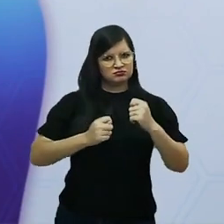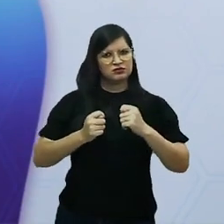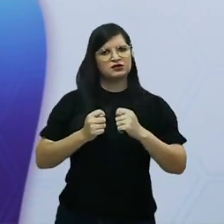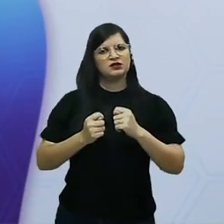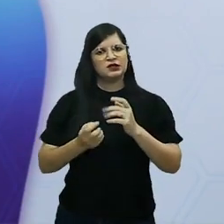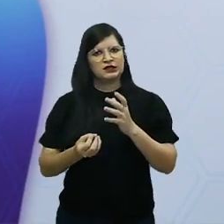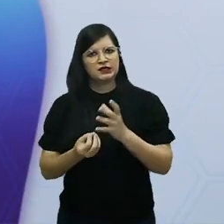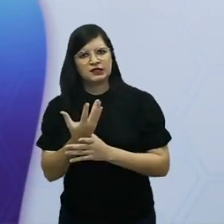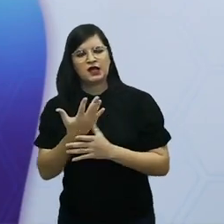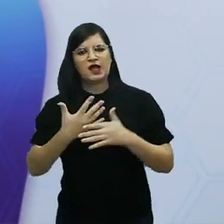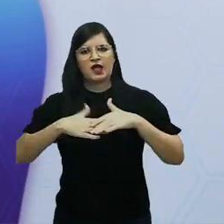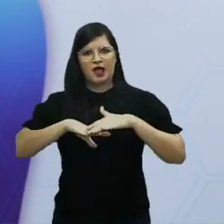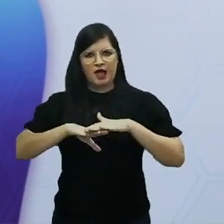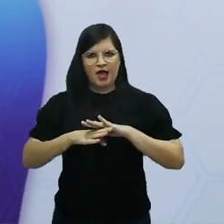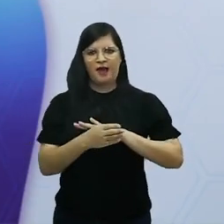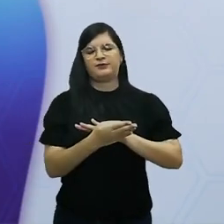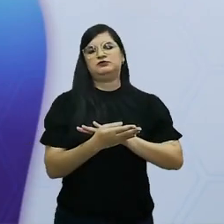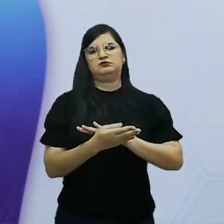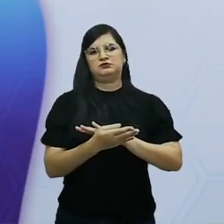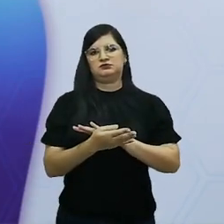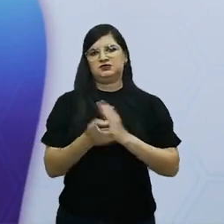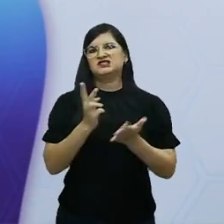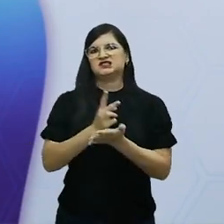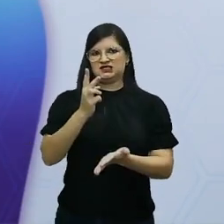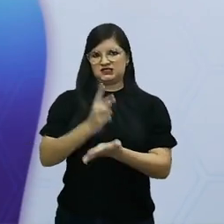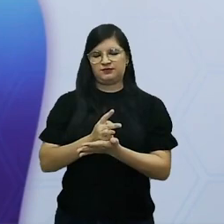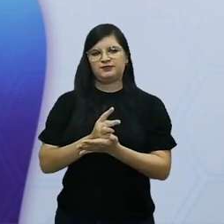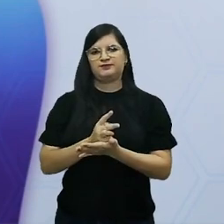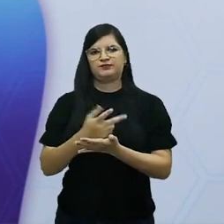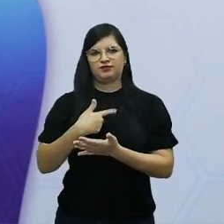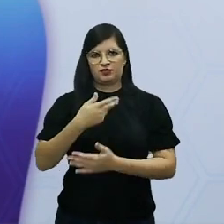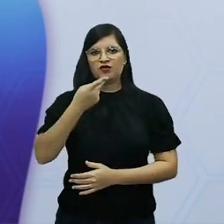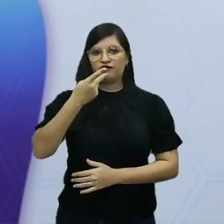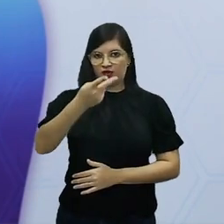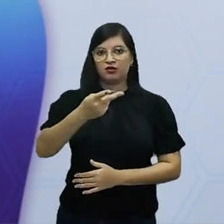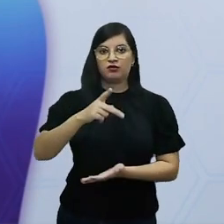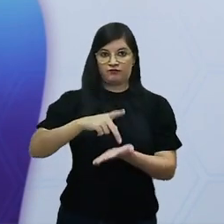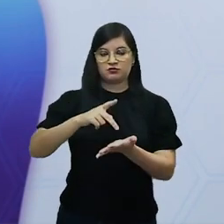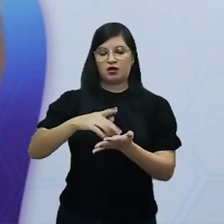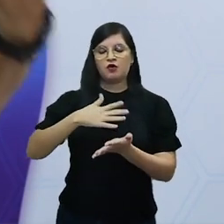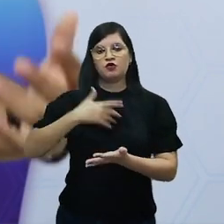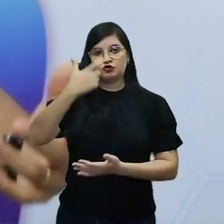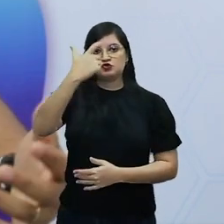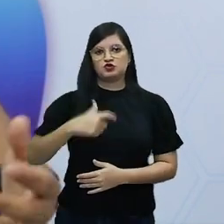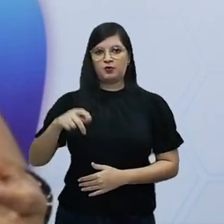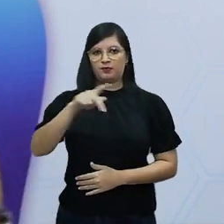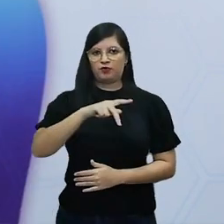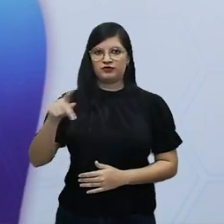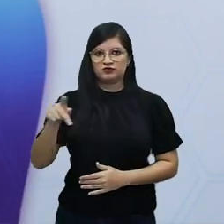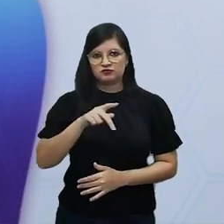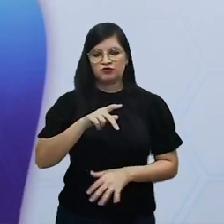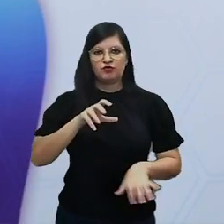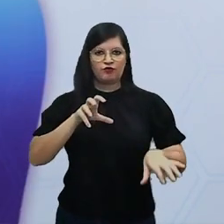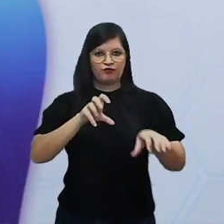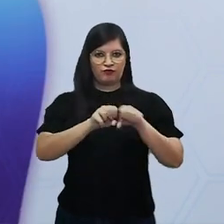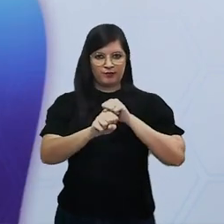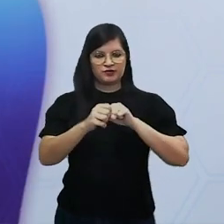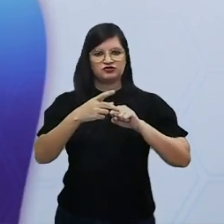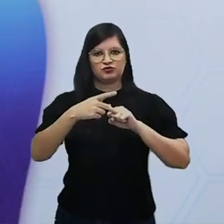criando um hábito. A grande sacada é você criar um hábito. Eu vou dizer para vocês assim, eu sou professor, recentemente terminei um